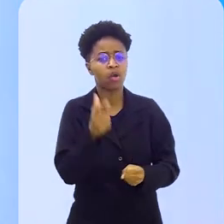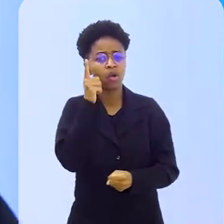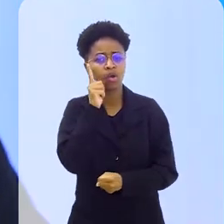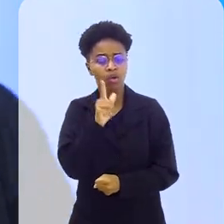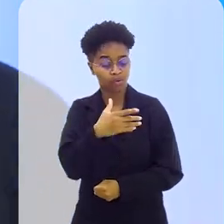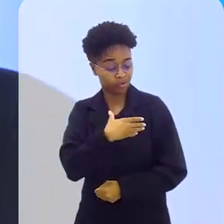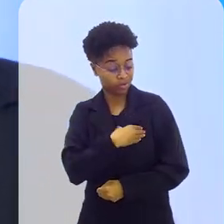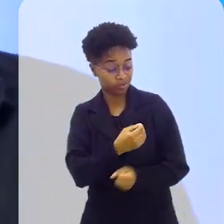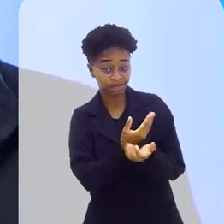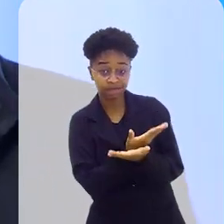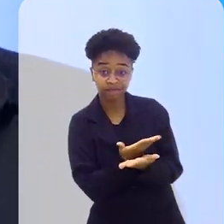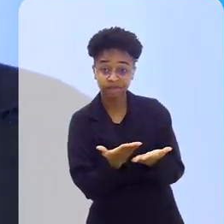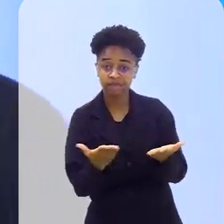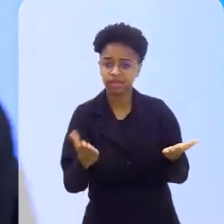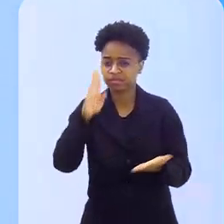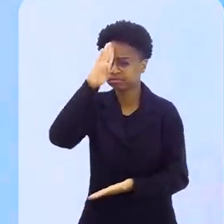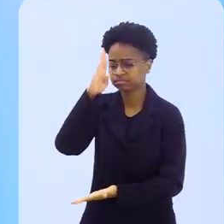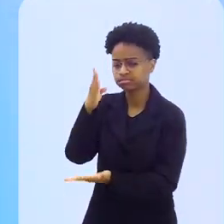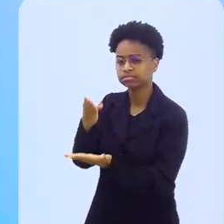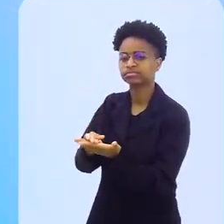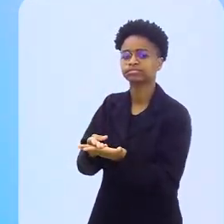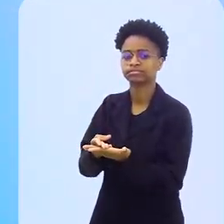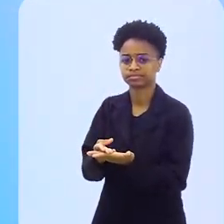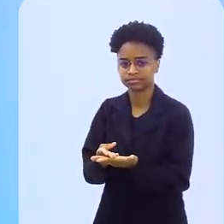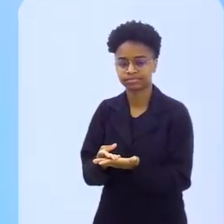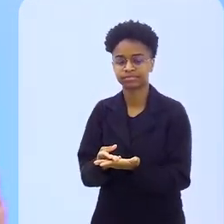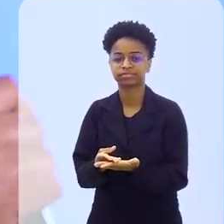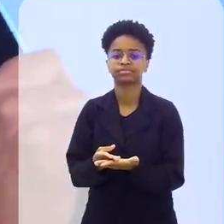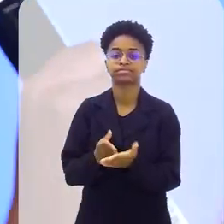os teus filhos possam nele crer.